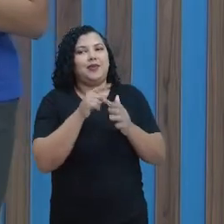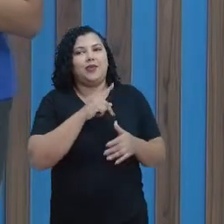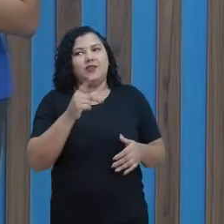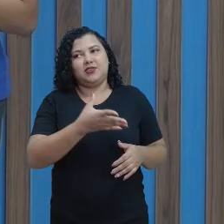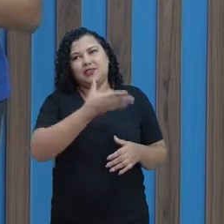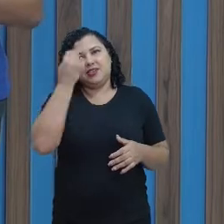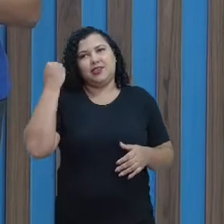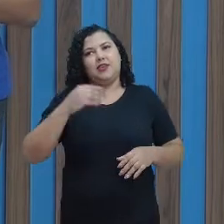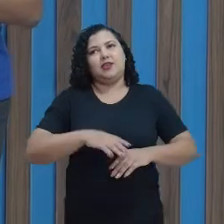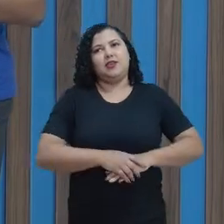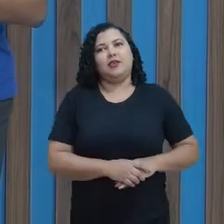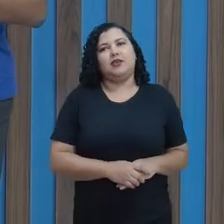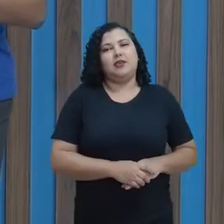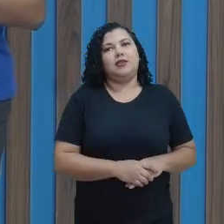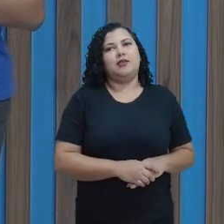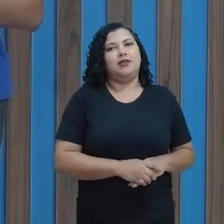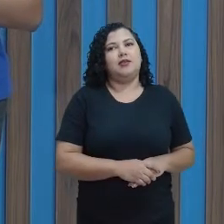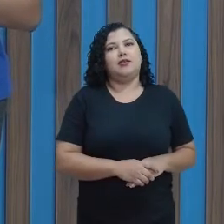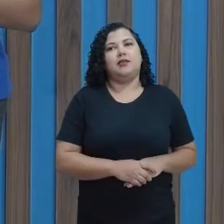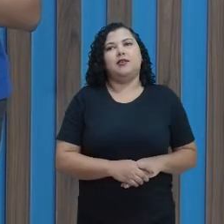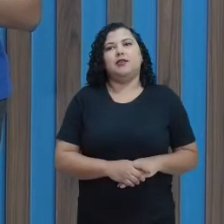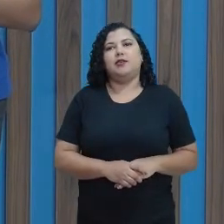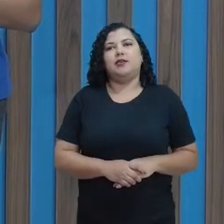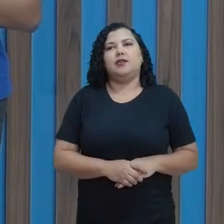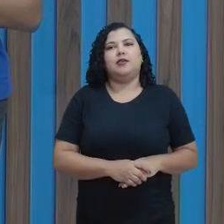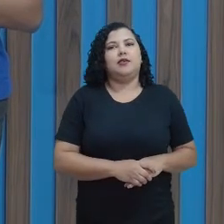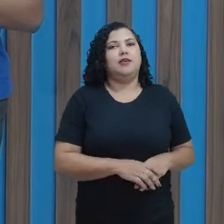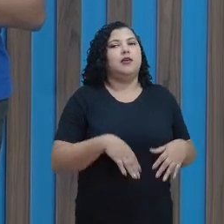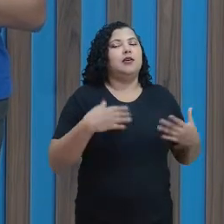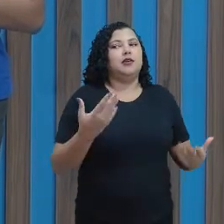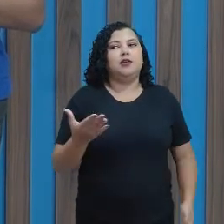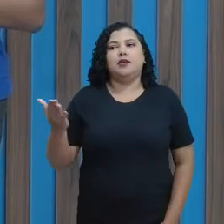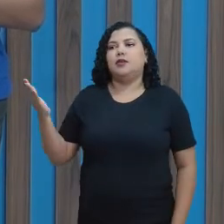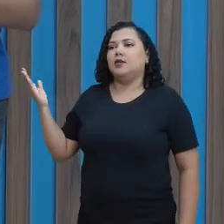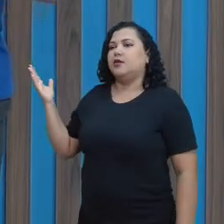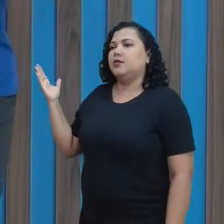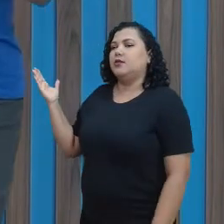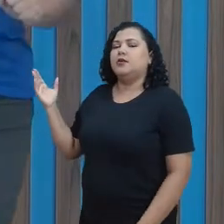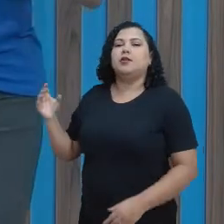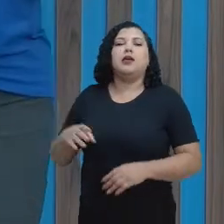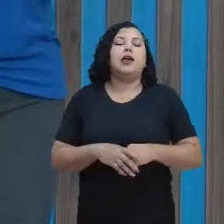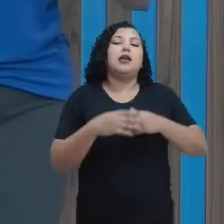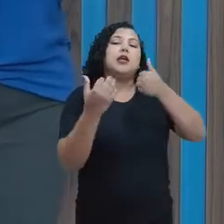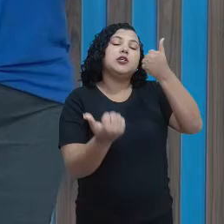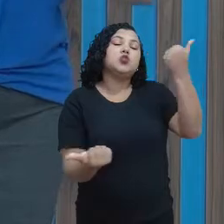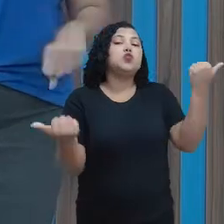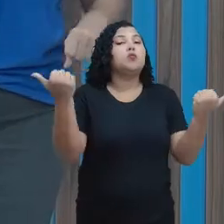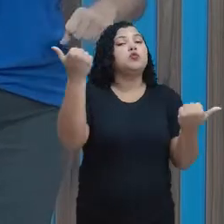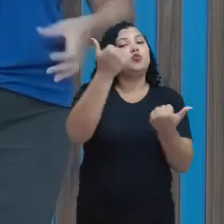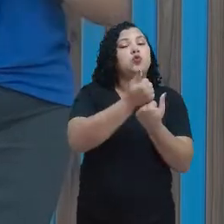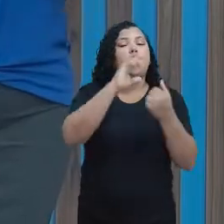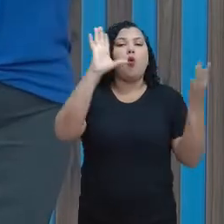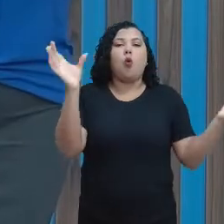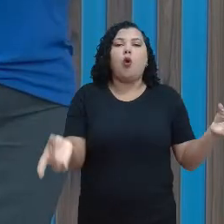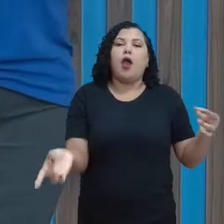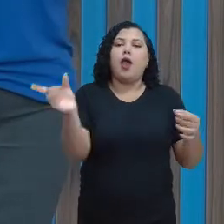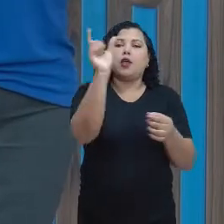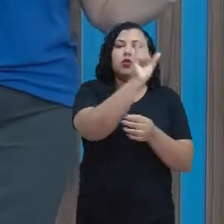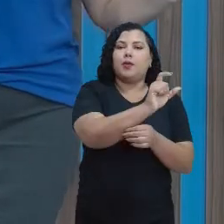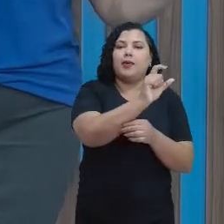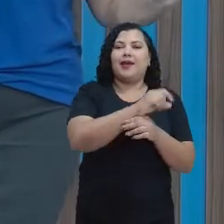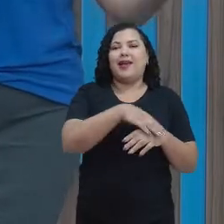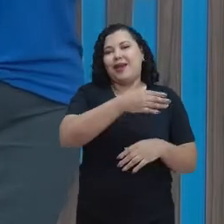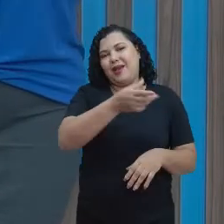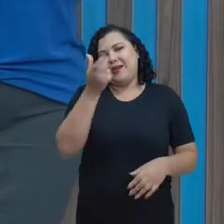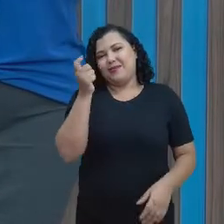mas a gente volta. Volta aqui, ó. Pronome relativo é fazer o quê? retomar ou substituir. A palavra retomar sumiu da